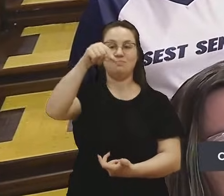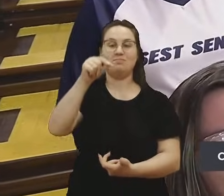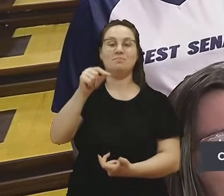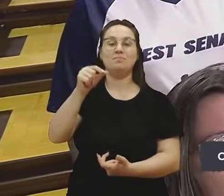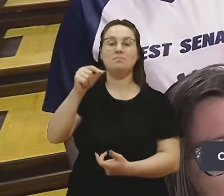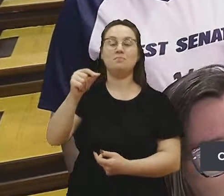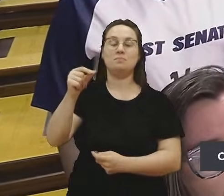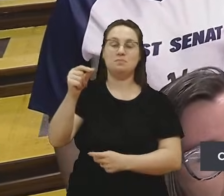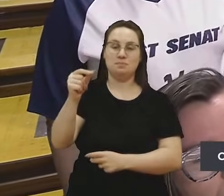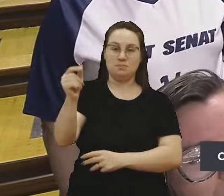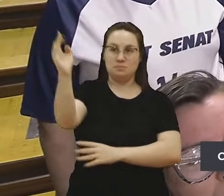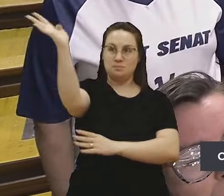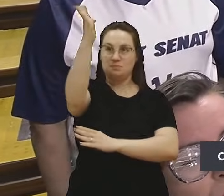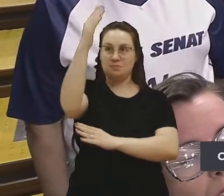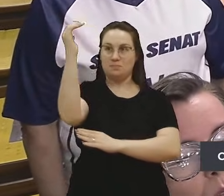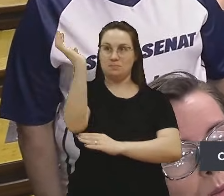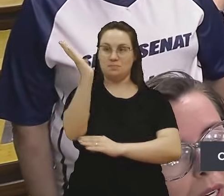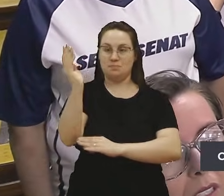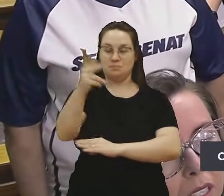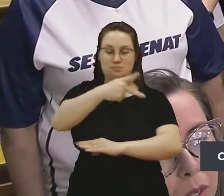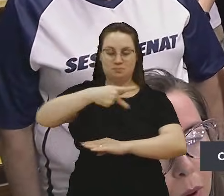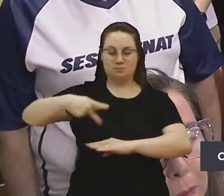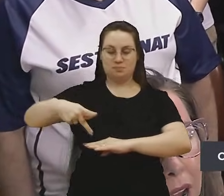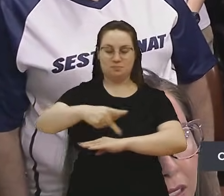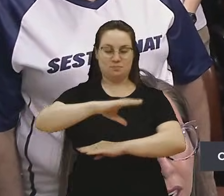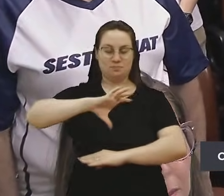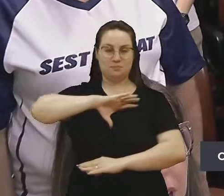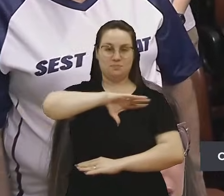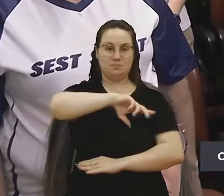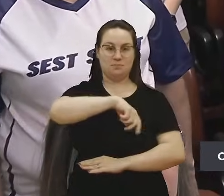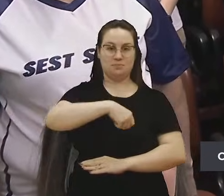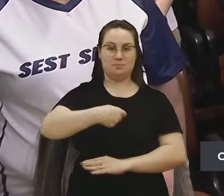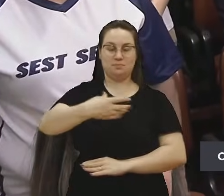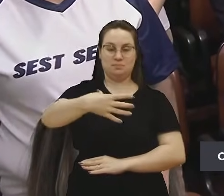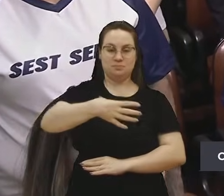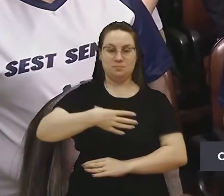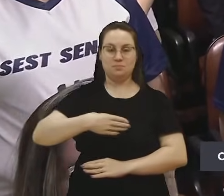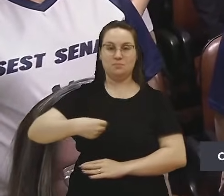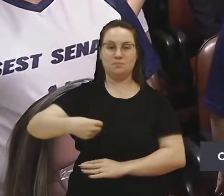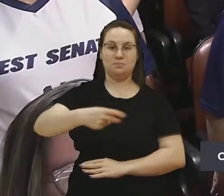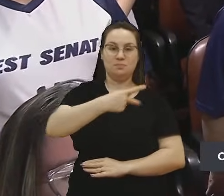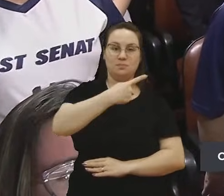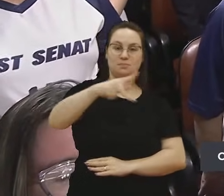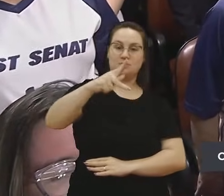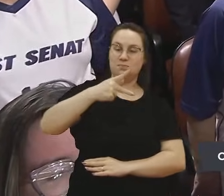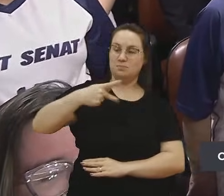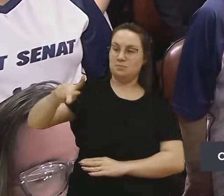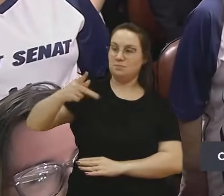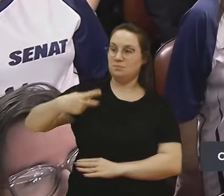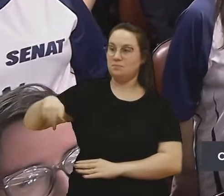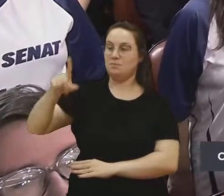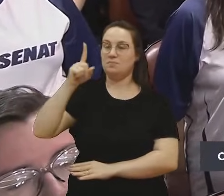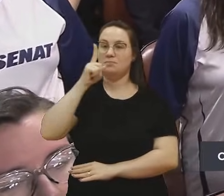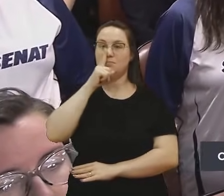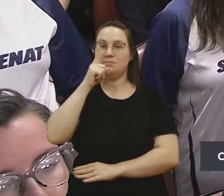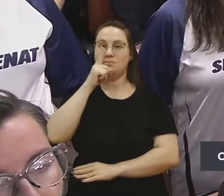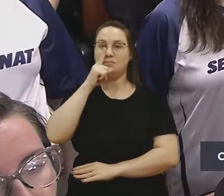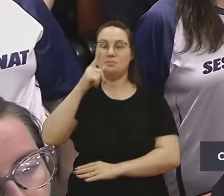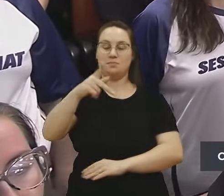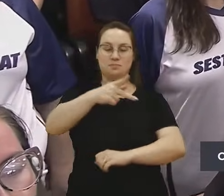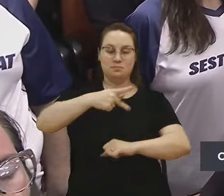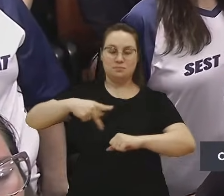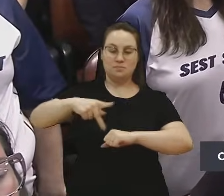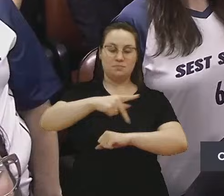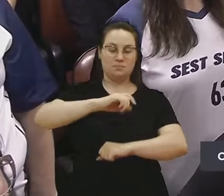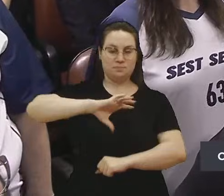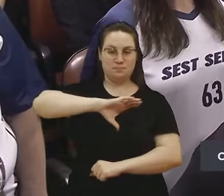dourada, entre outras vidas do Brasil, a pátria amada, dos filhos deste sol mais